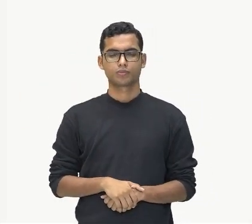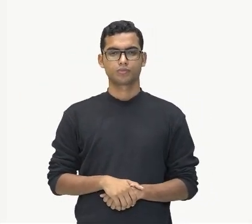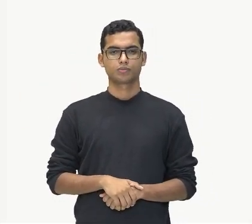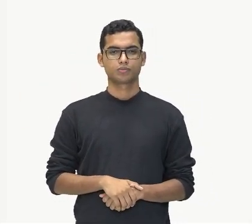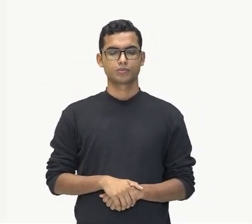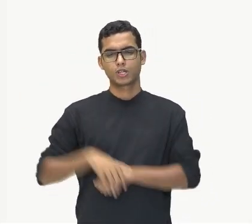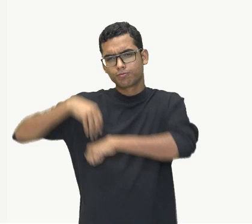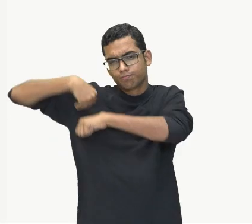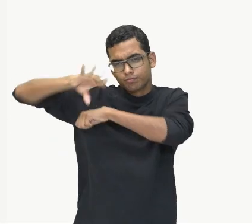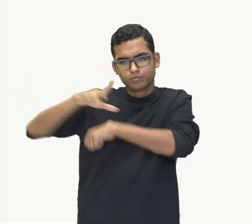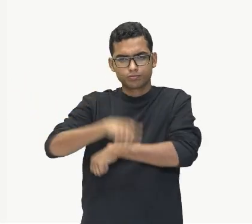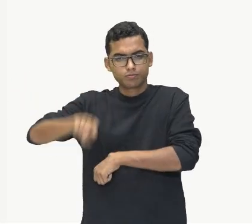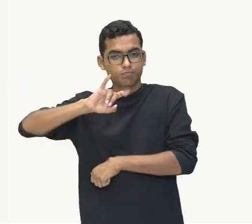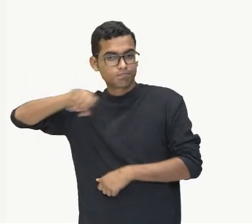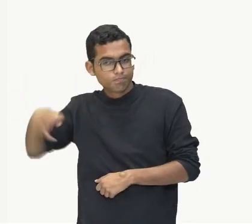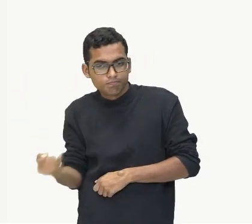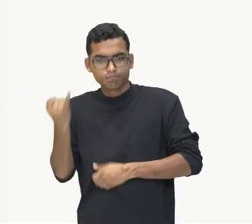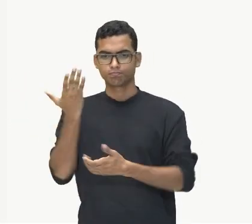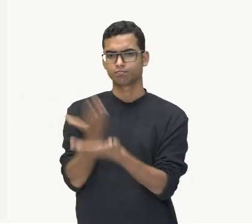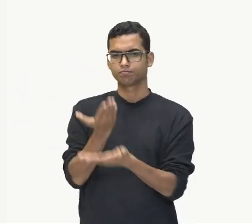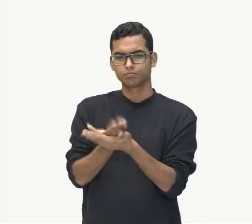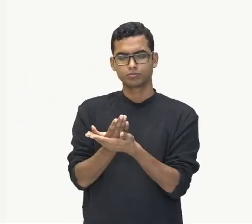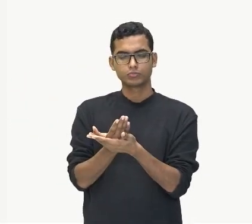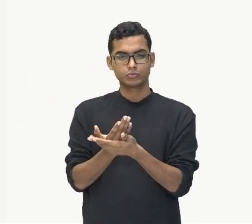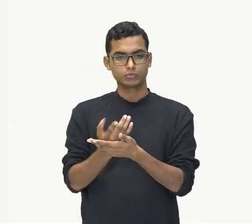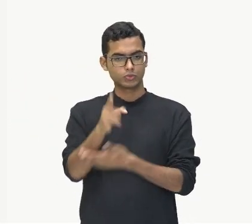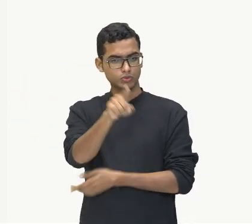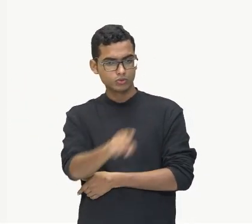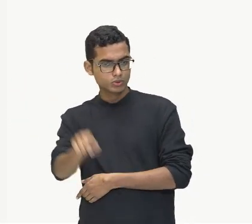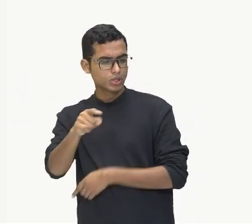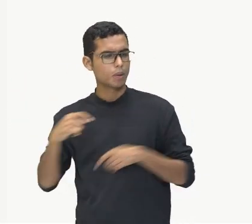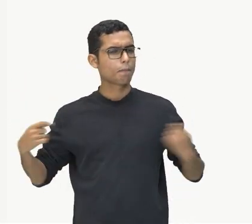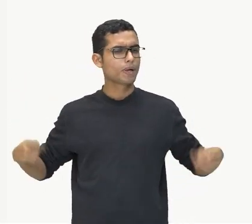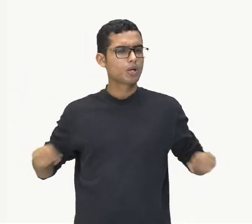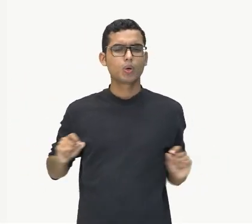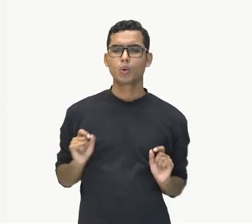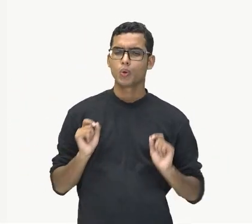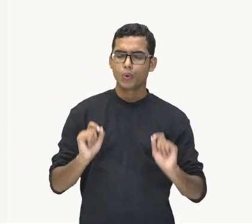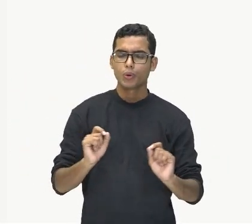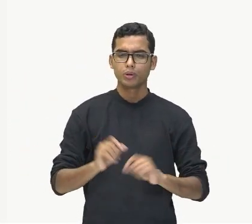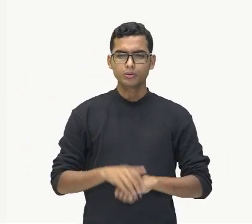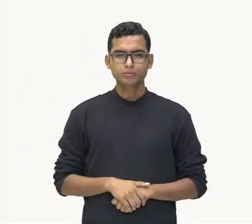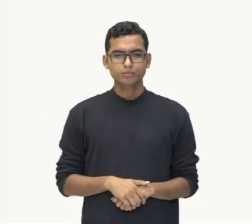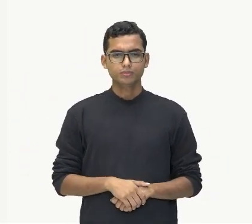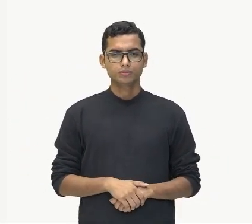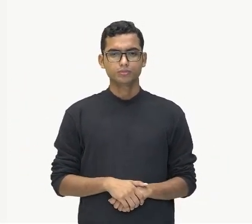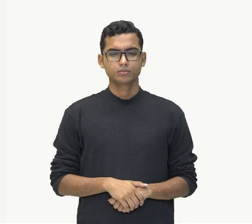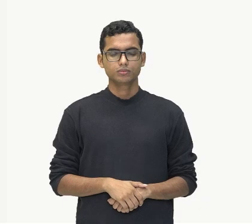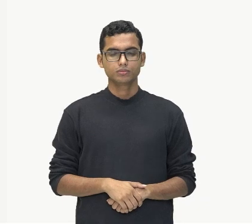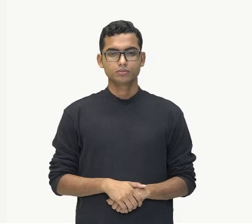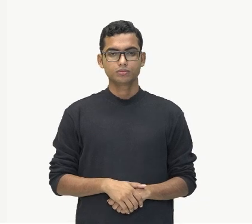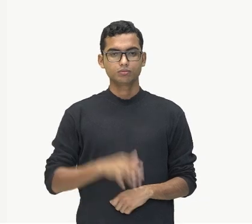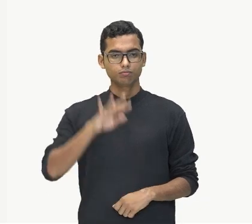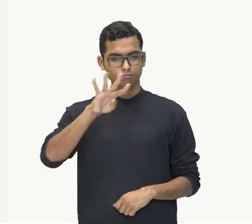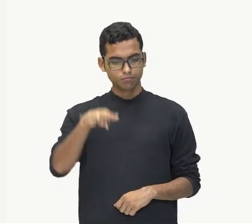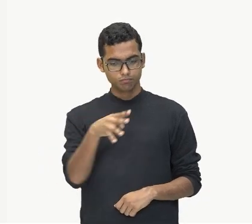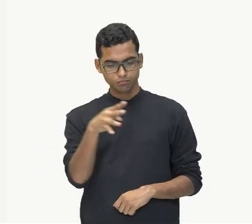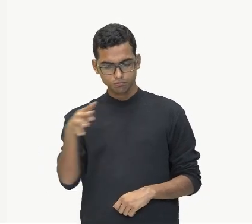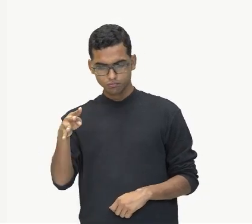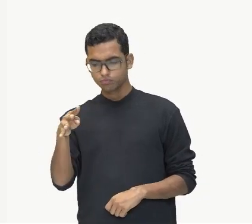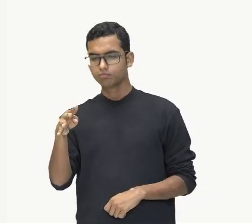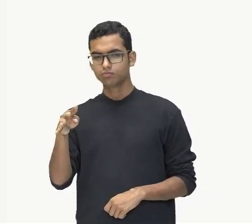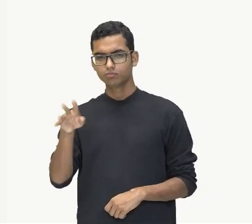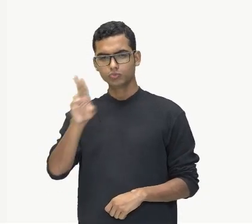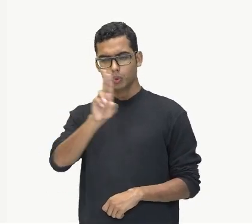uma dica para vocês. Vocês precisam ter uma tabela com